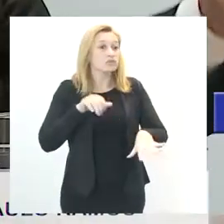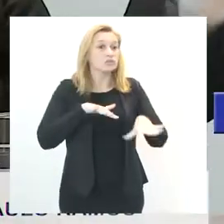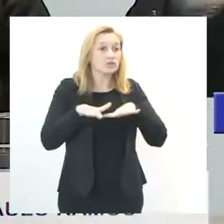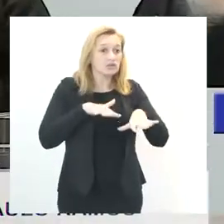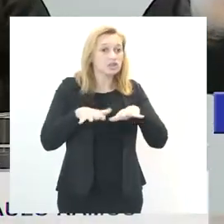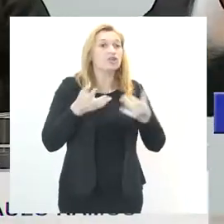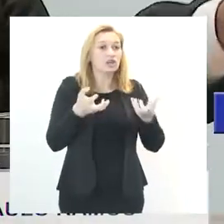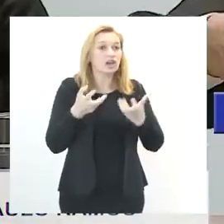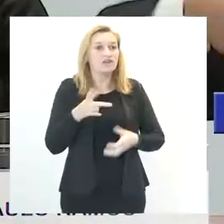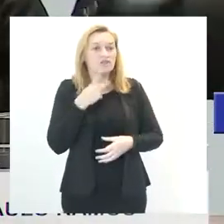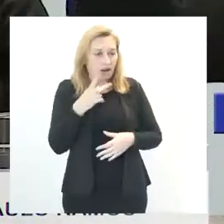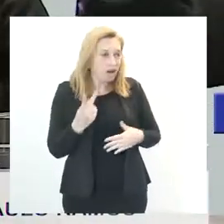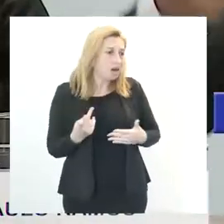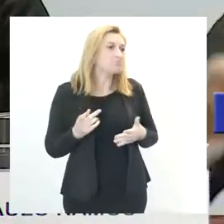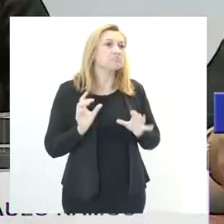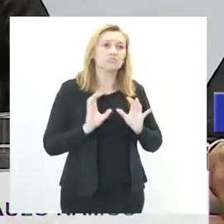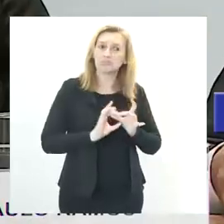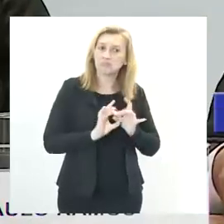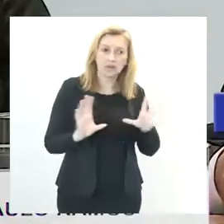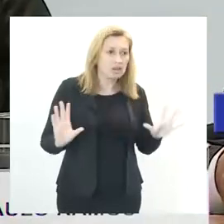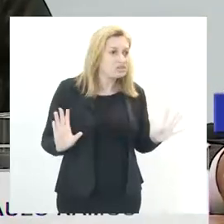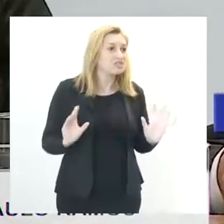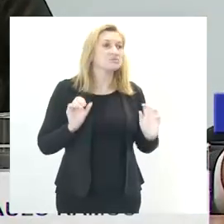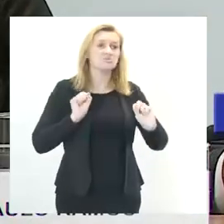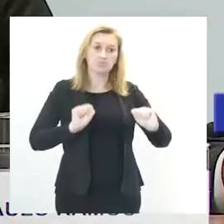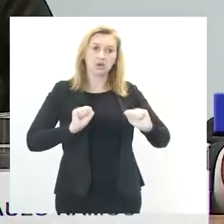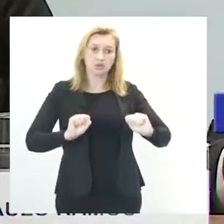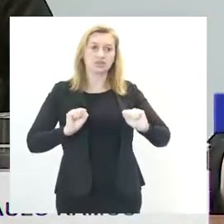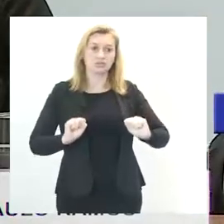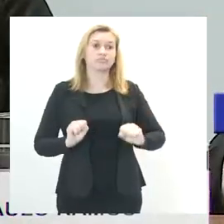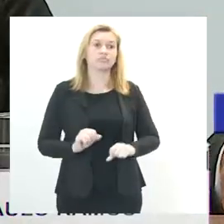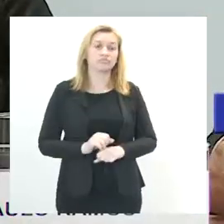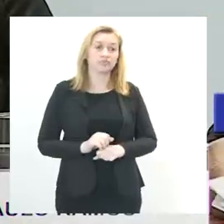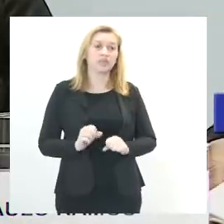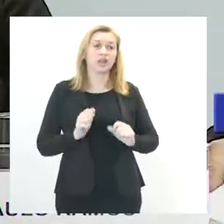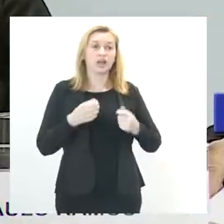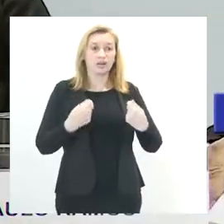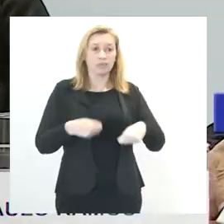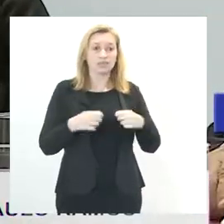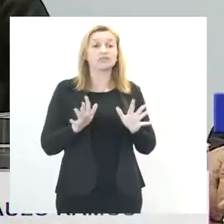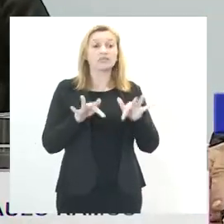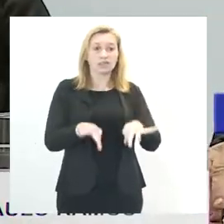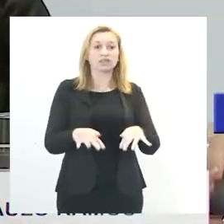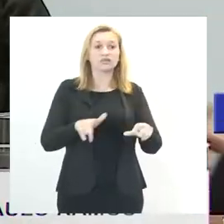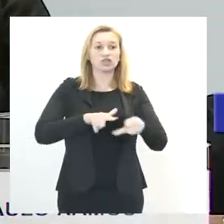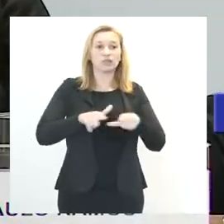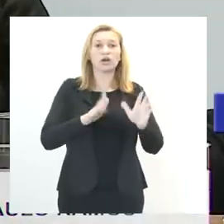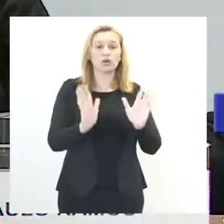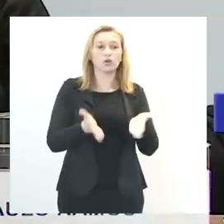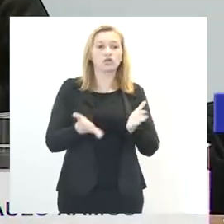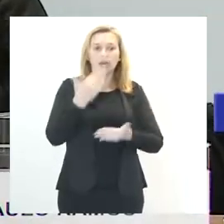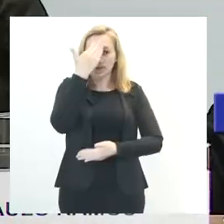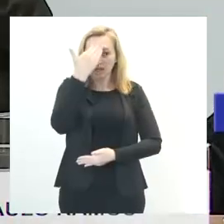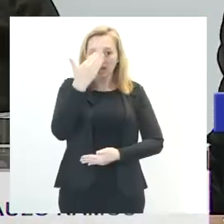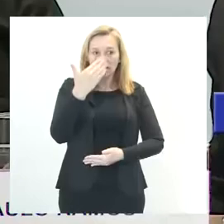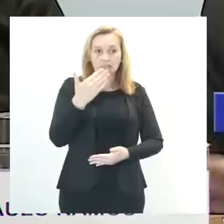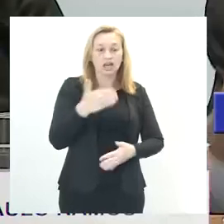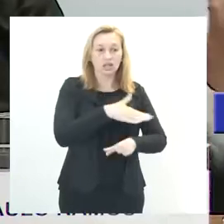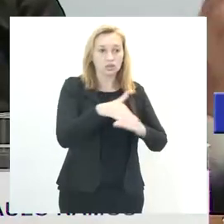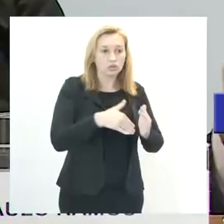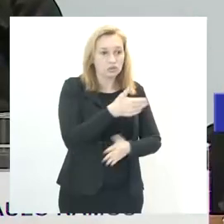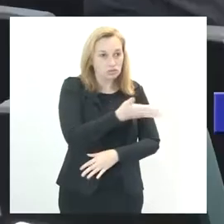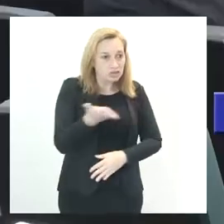quer fazer uma observação a gente vai tocar porque nós precisamos concluir esse trabalho hoje mas agradeceu muito aos